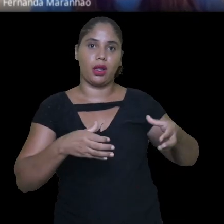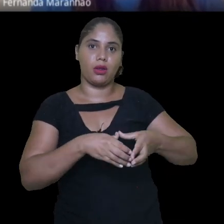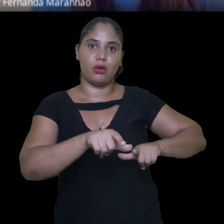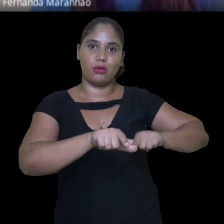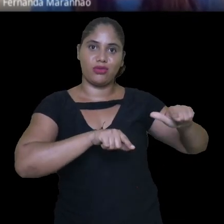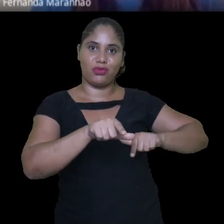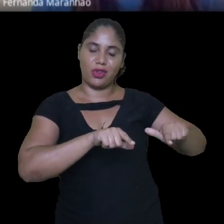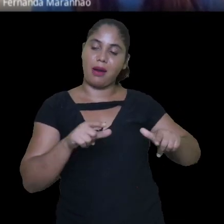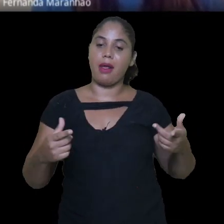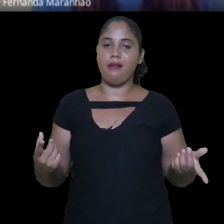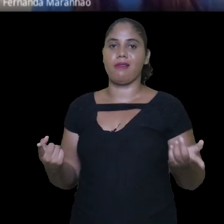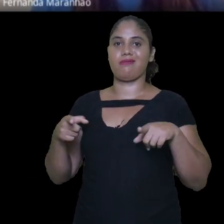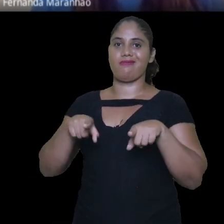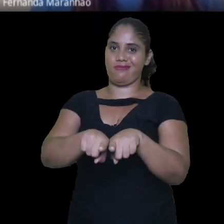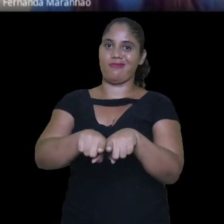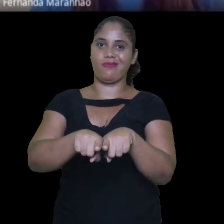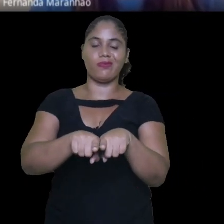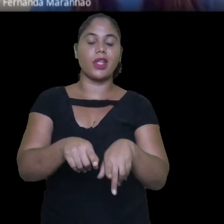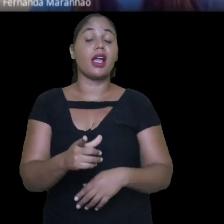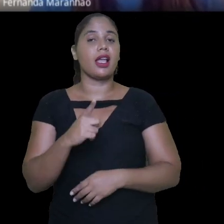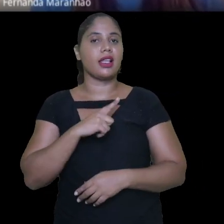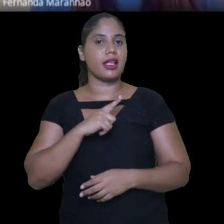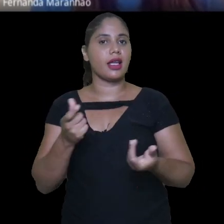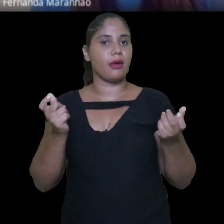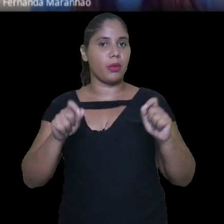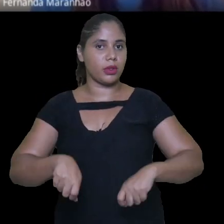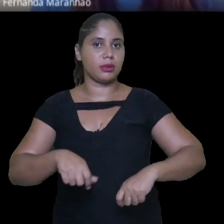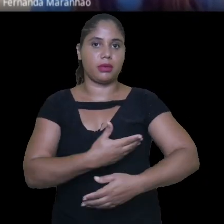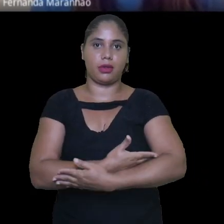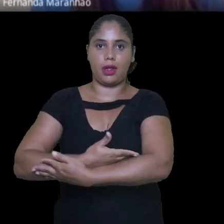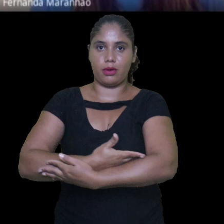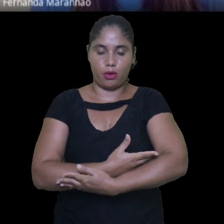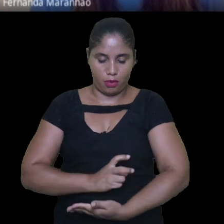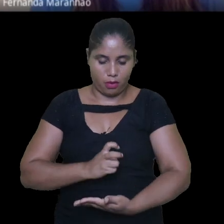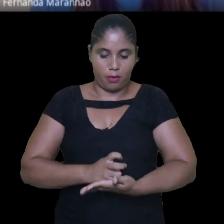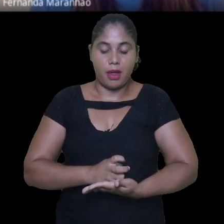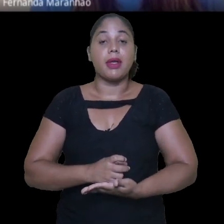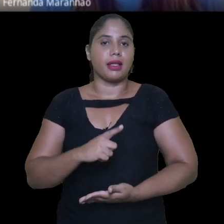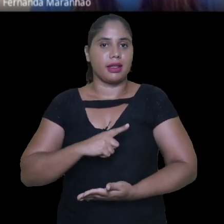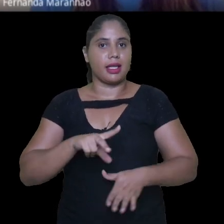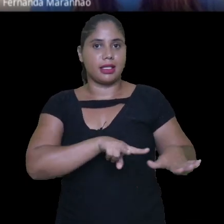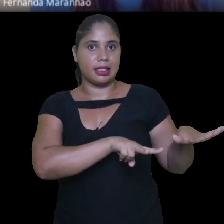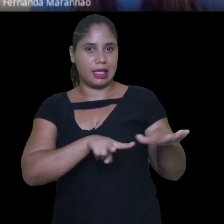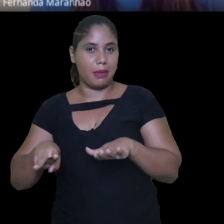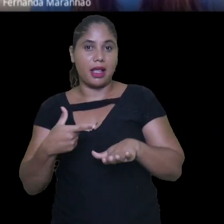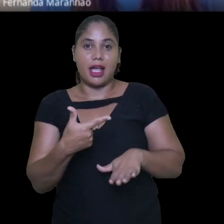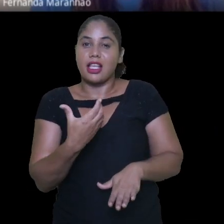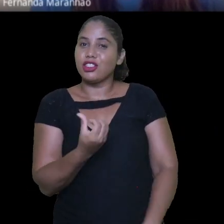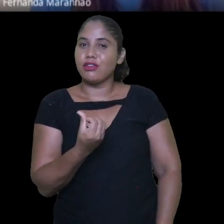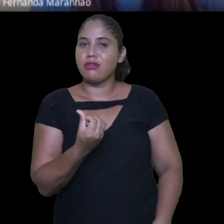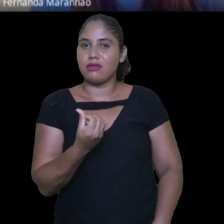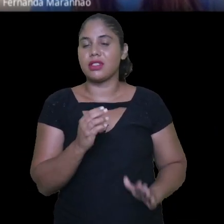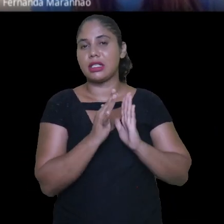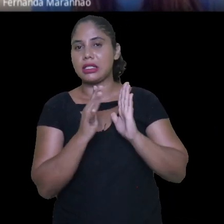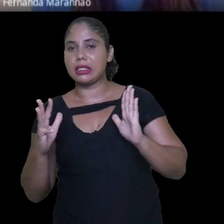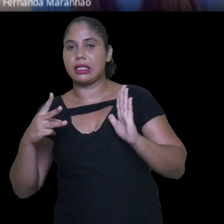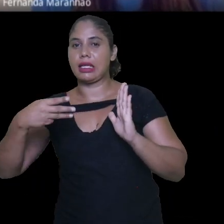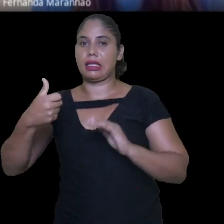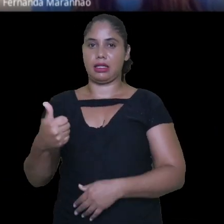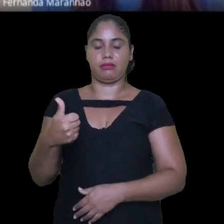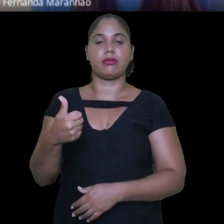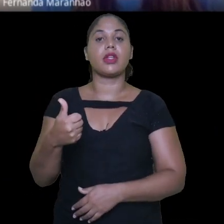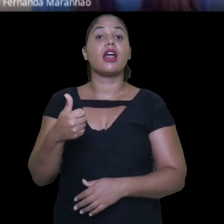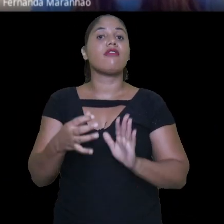Doppler velocimétrica e que esses bebezinhos devem ter avaliação, além das artérias que nós já conversamos, das